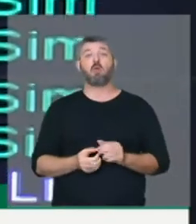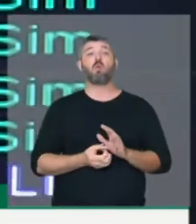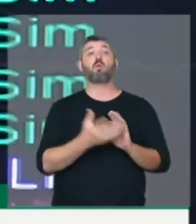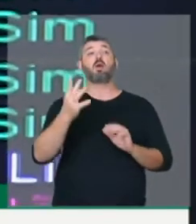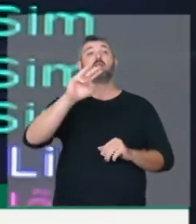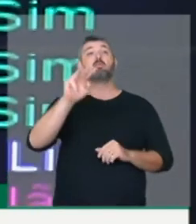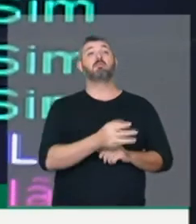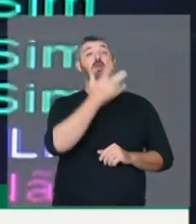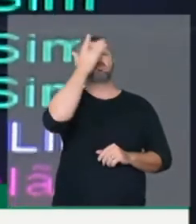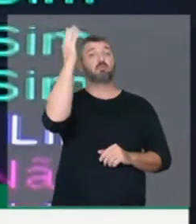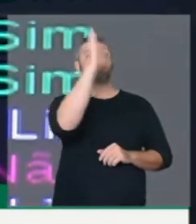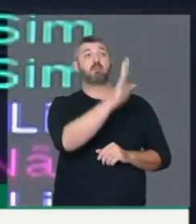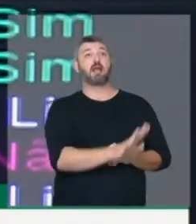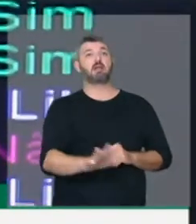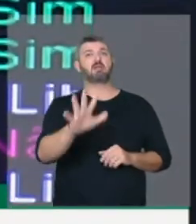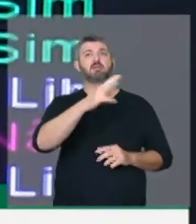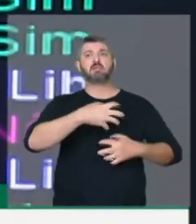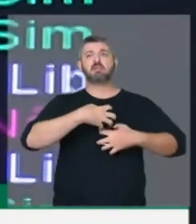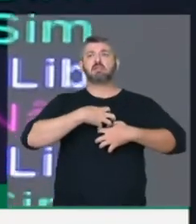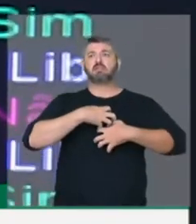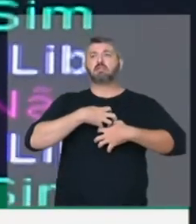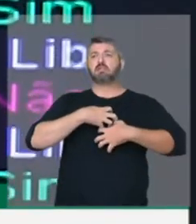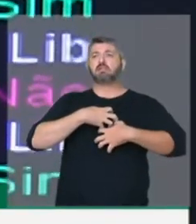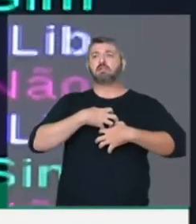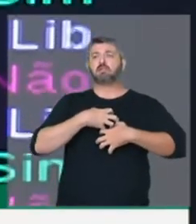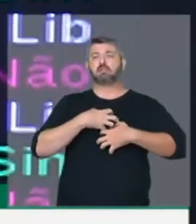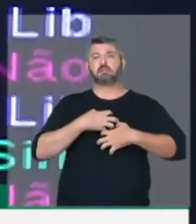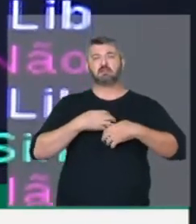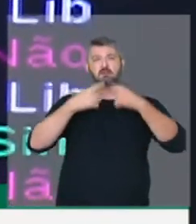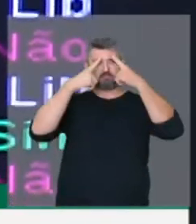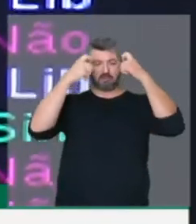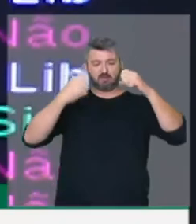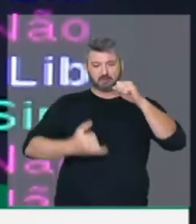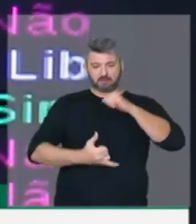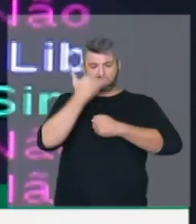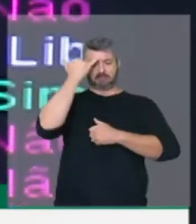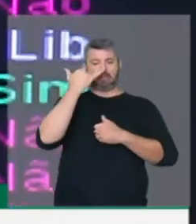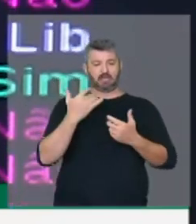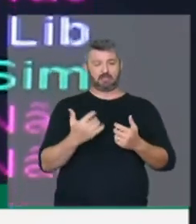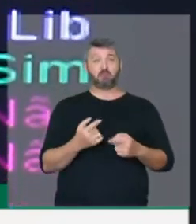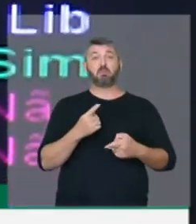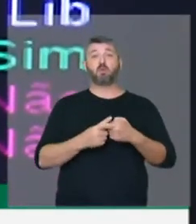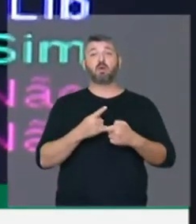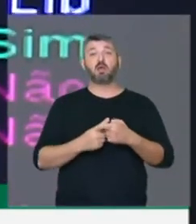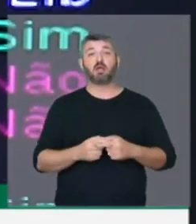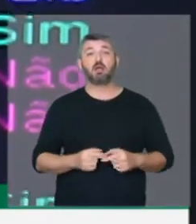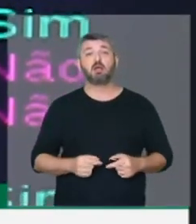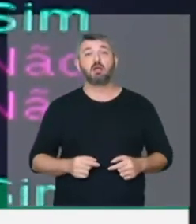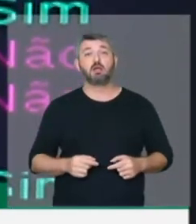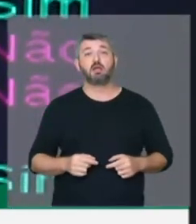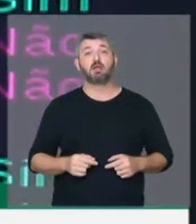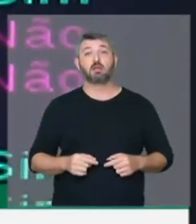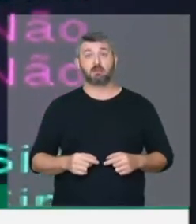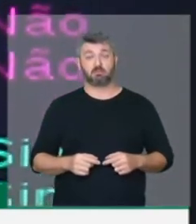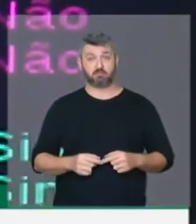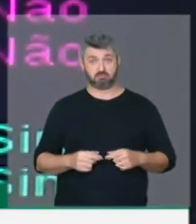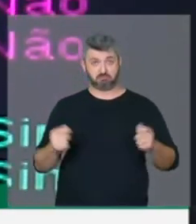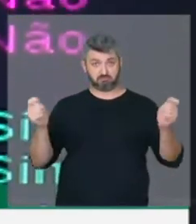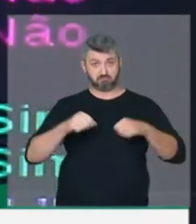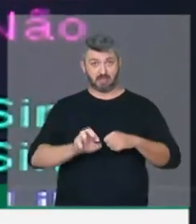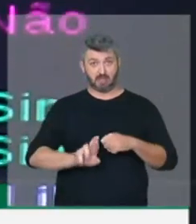de brasileiros estão se sentindo violentamente traídos, porque a sua capacidade